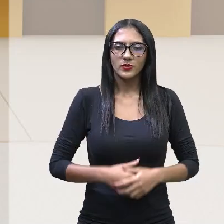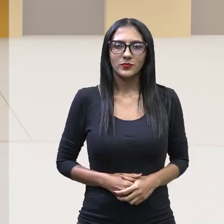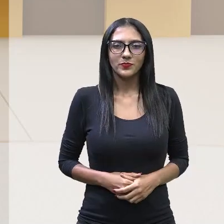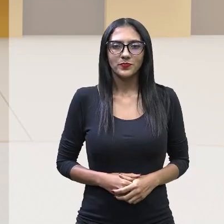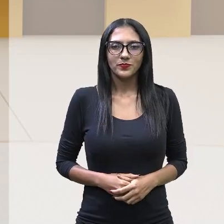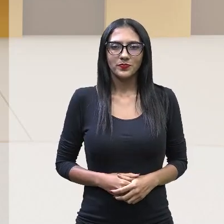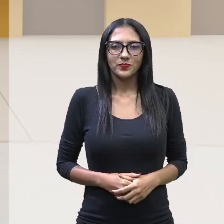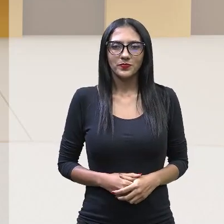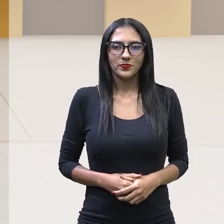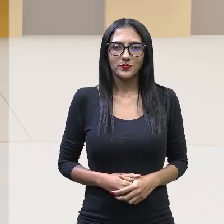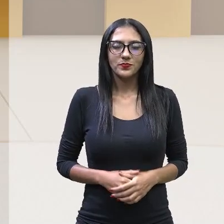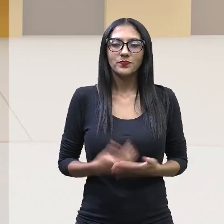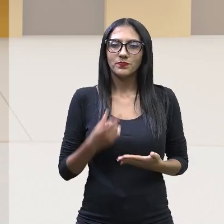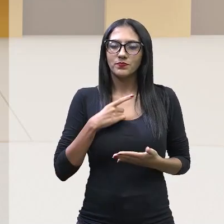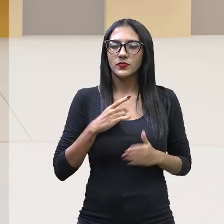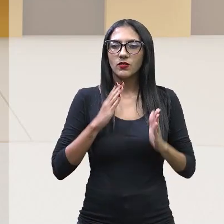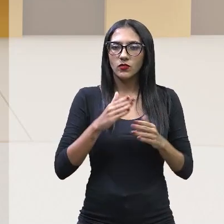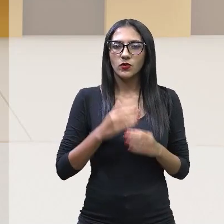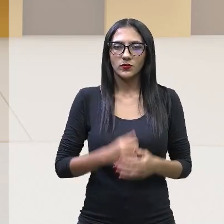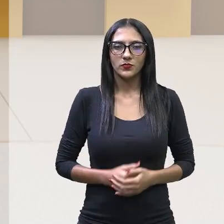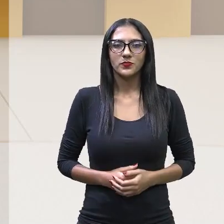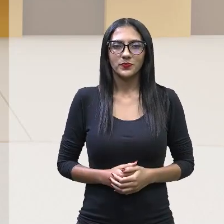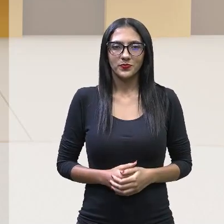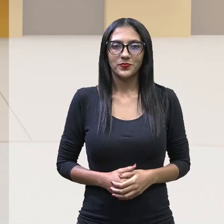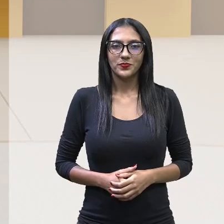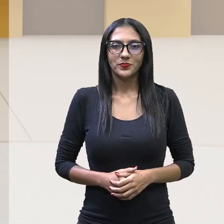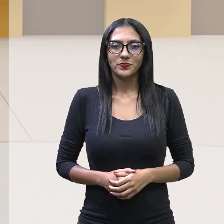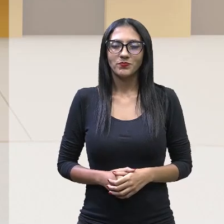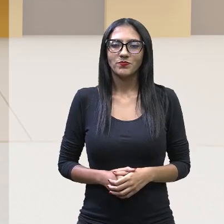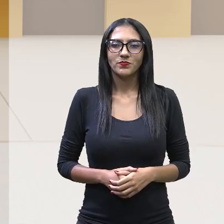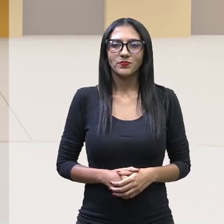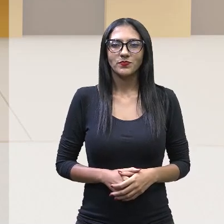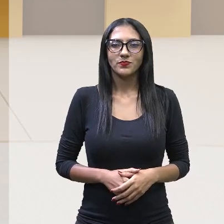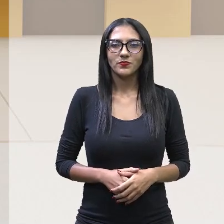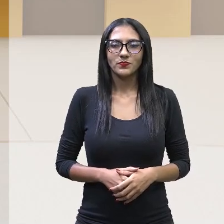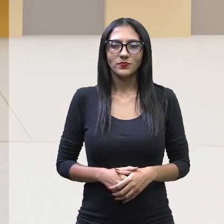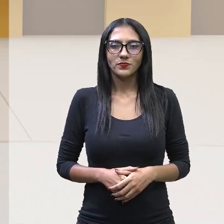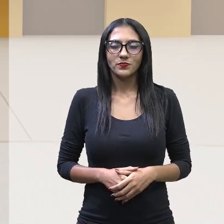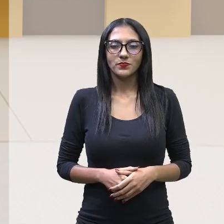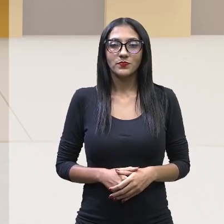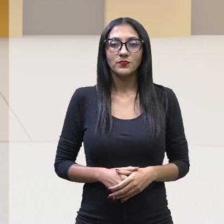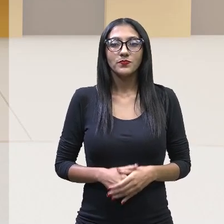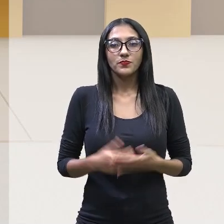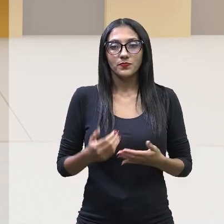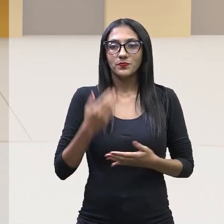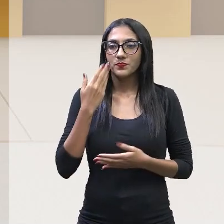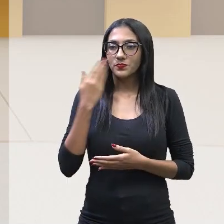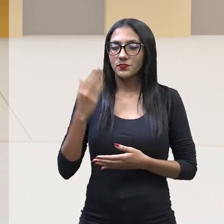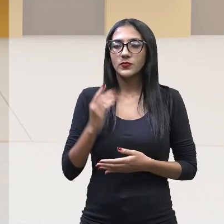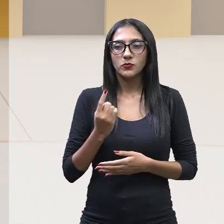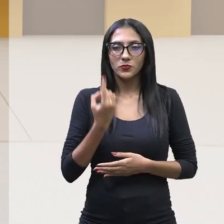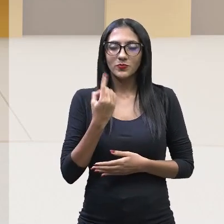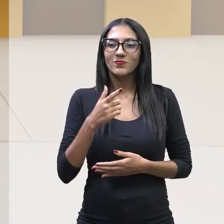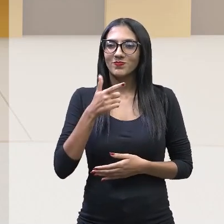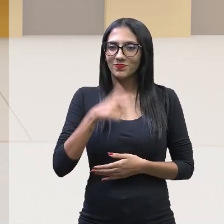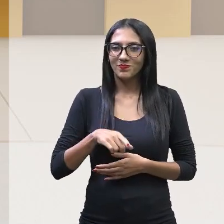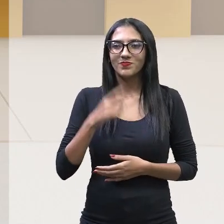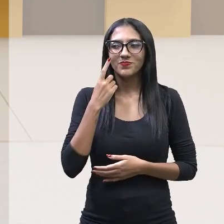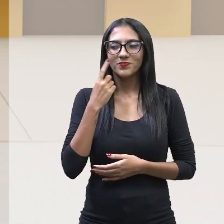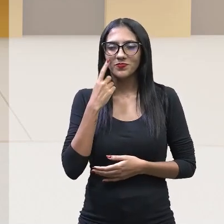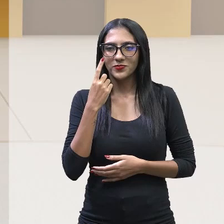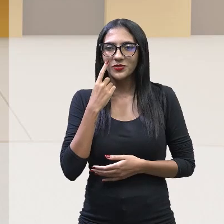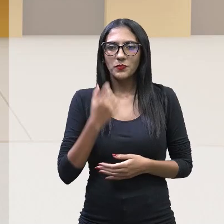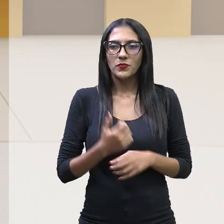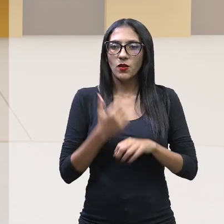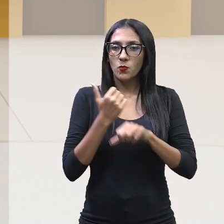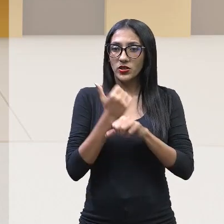né? Exatamente. Voltadas à mineração. Vamos lá. Bom, pessoal, uma delas, olha só de novo aqui, ó, o engenheiro